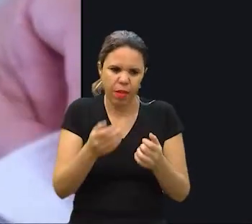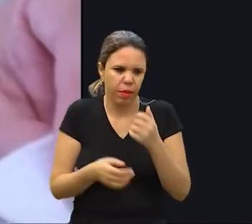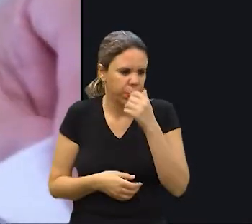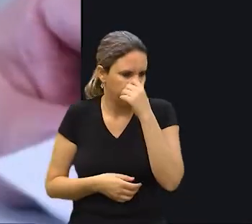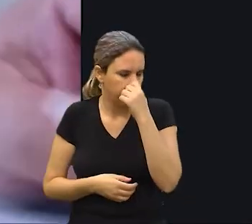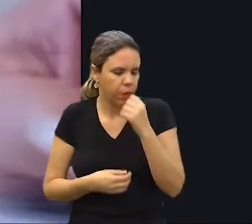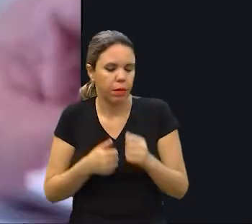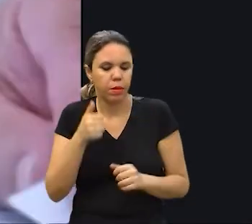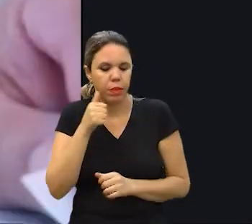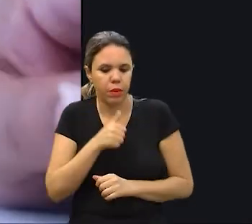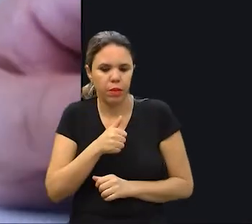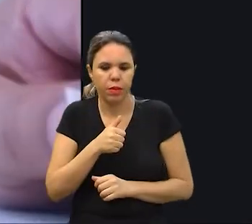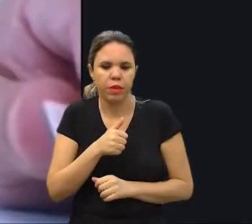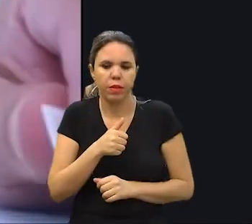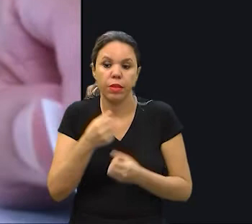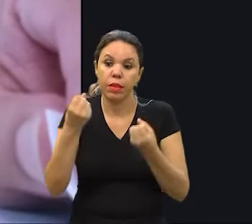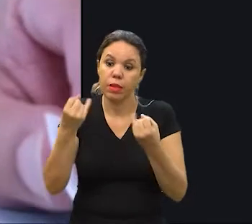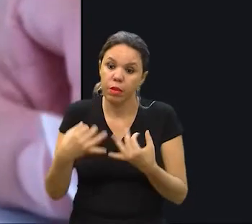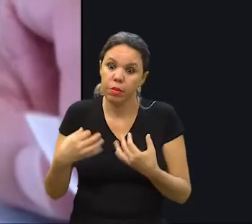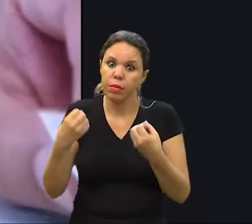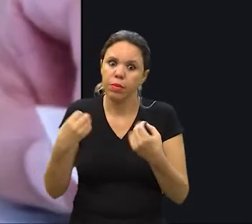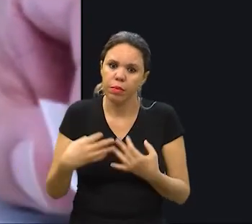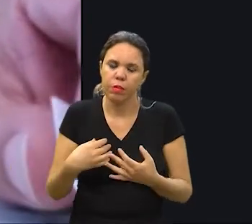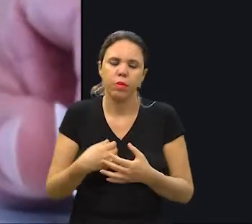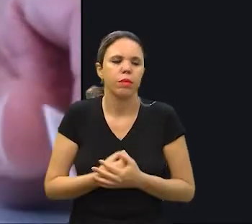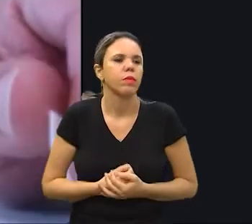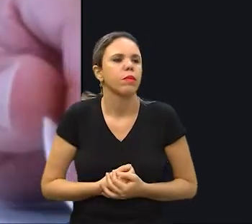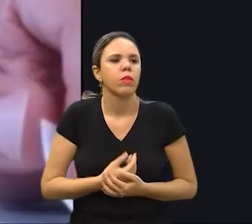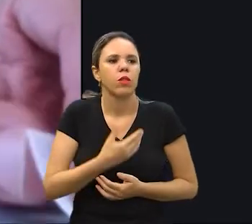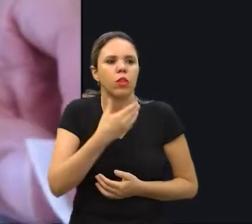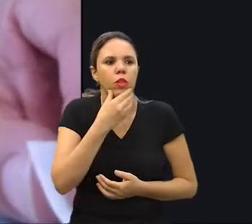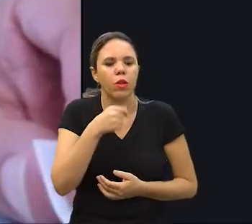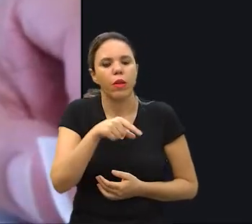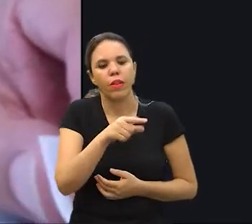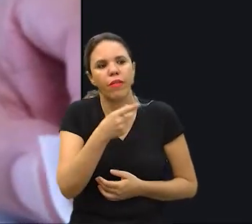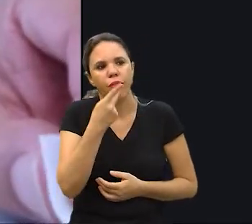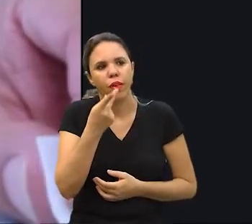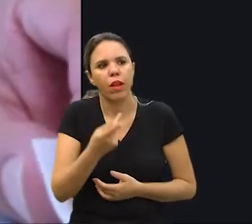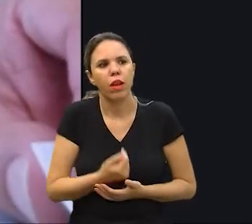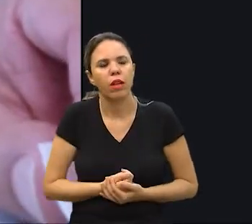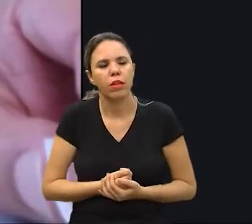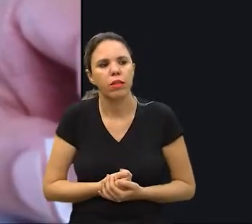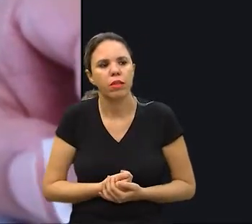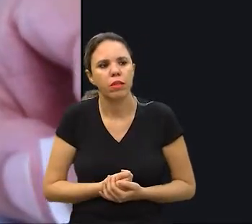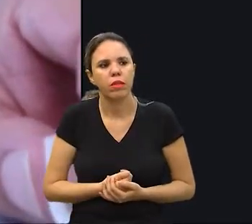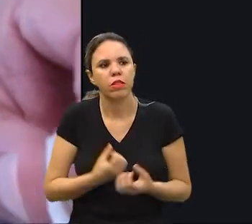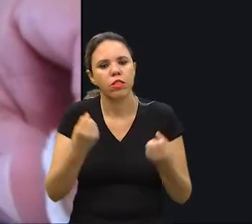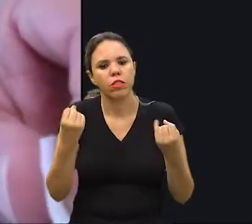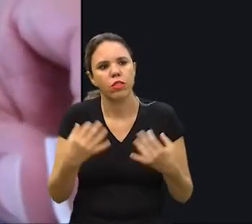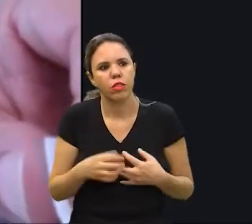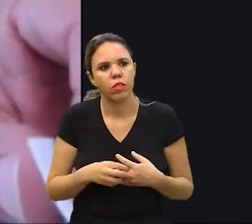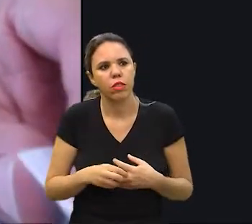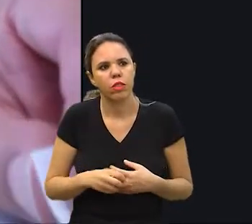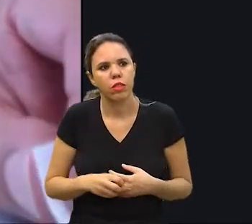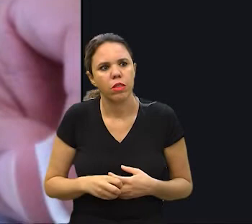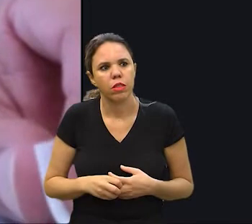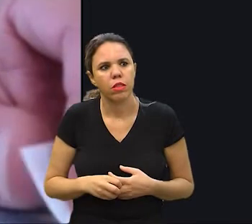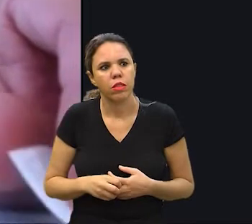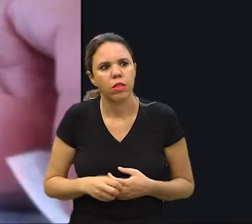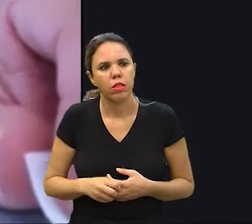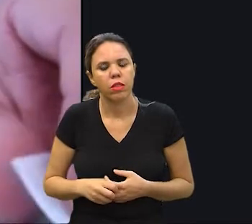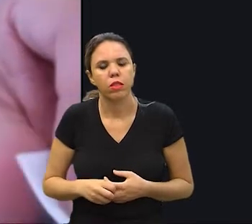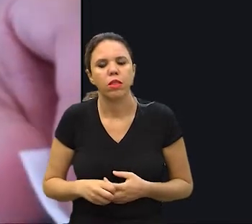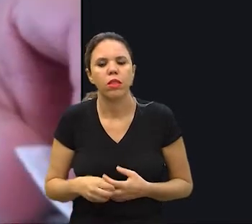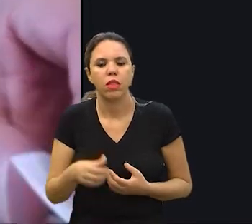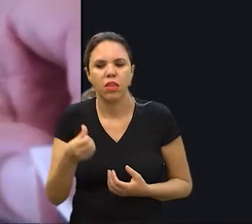psicológica. Ou uma mulher está explicando alguma coisa e o homem vai lá e explica que